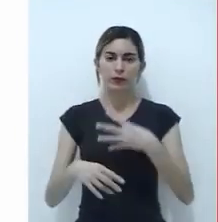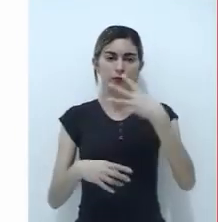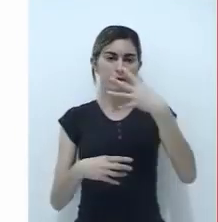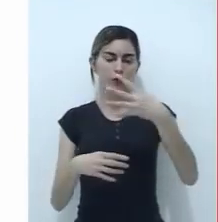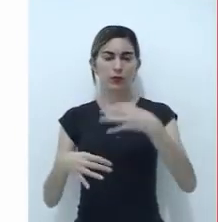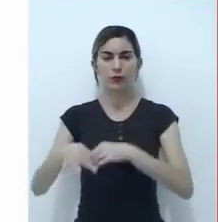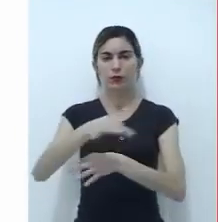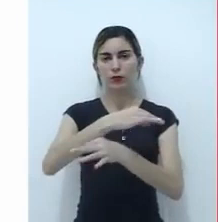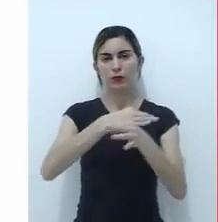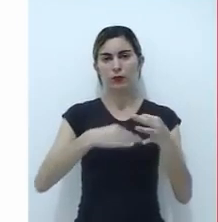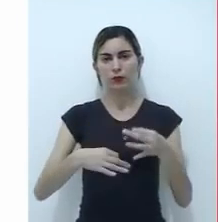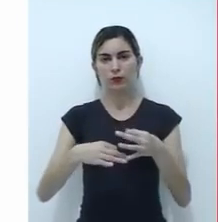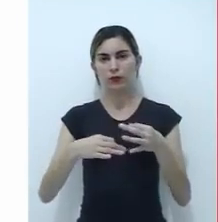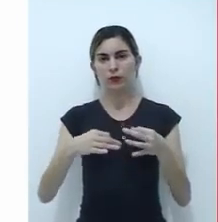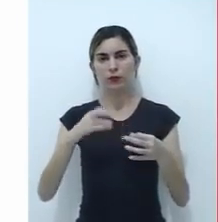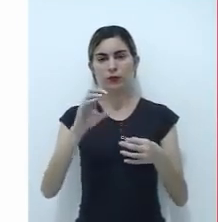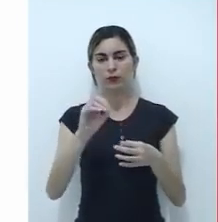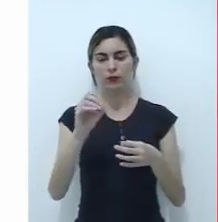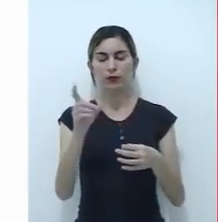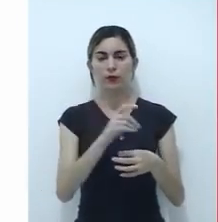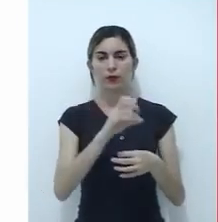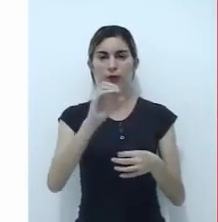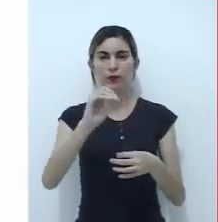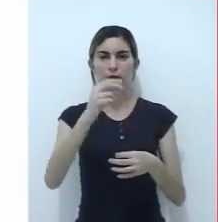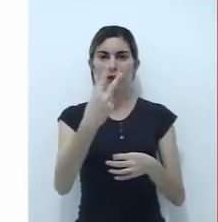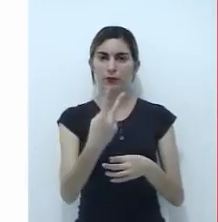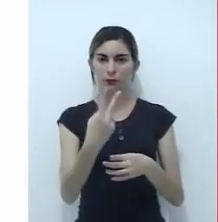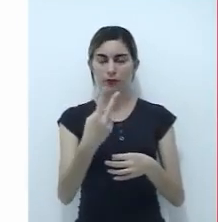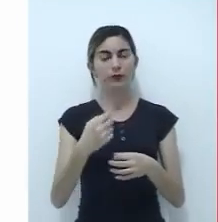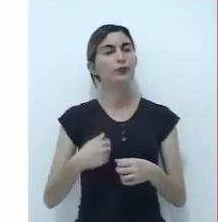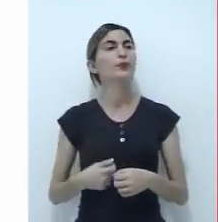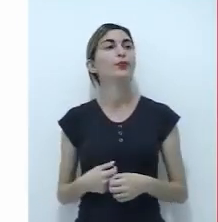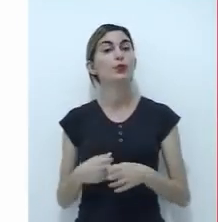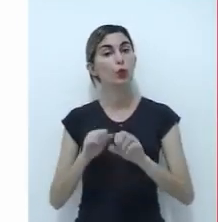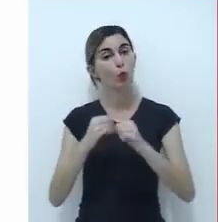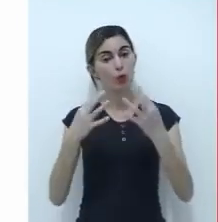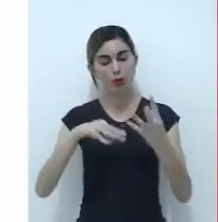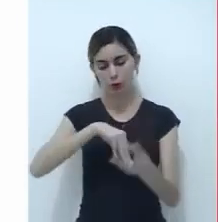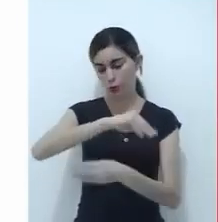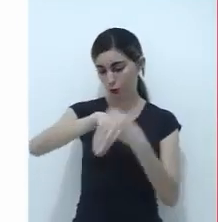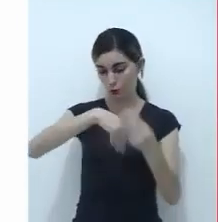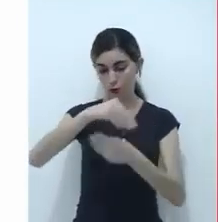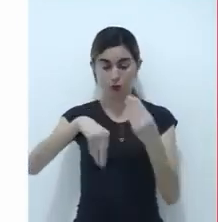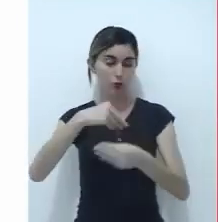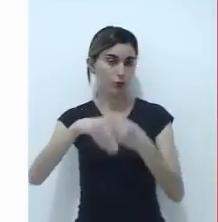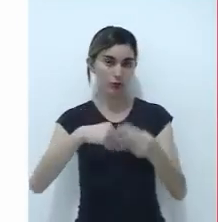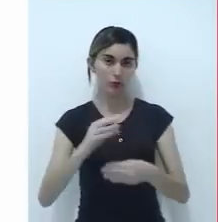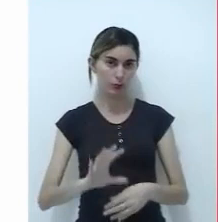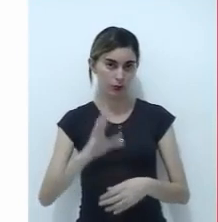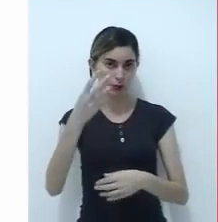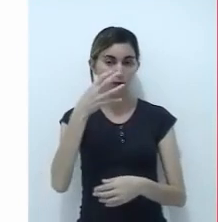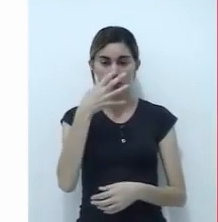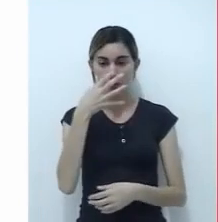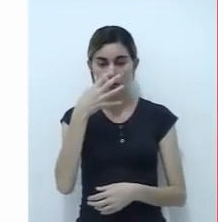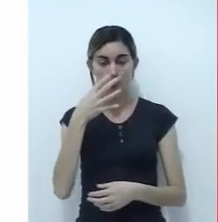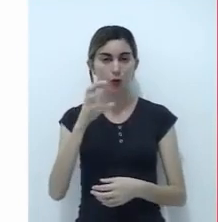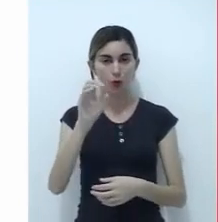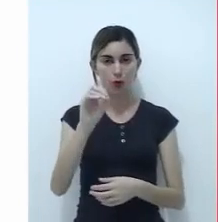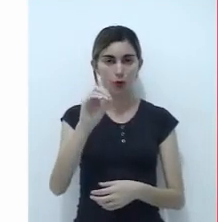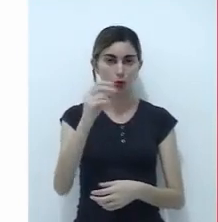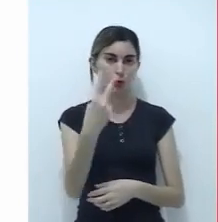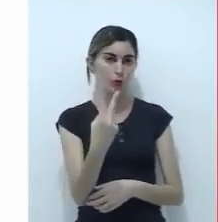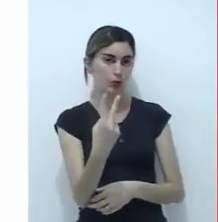ter 4 moléculas de oxigênio. Quando acontece essa reação, observe que